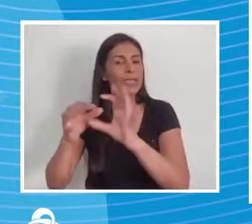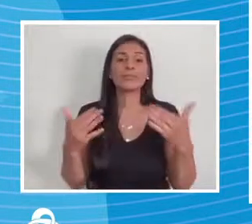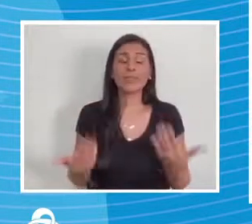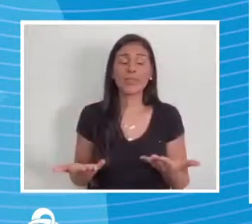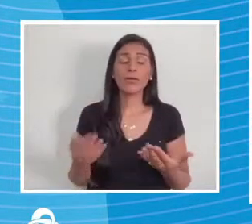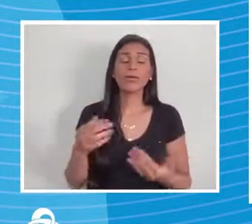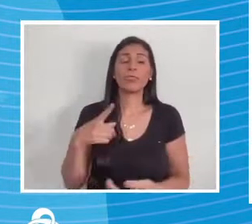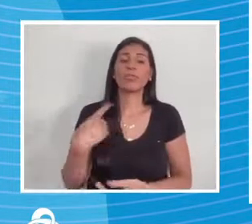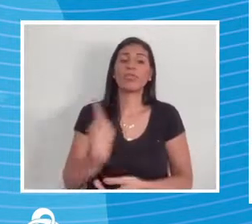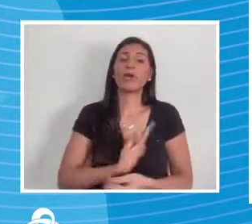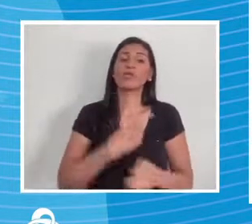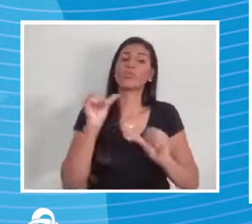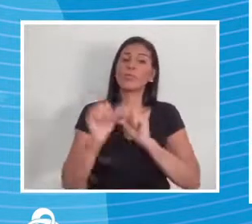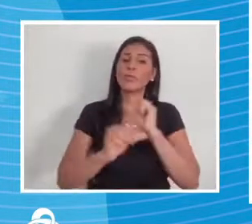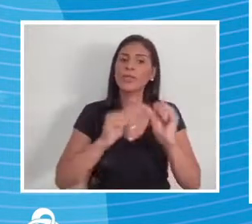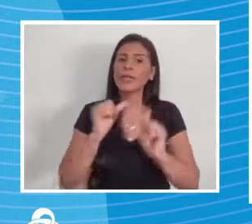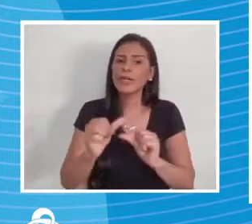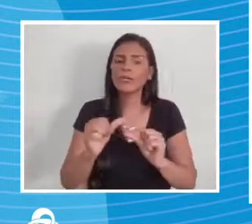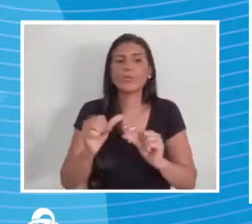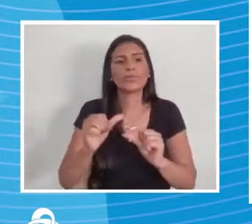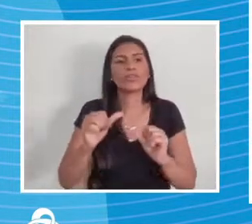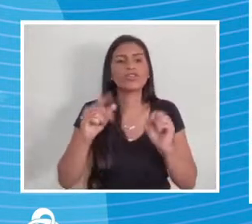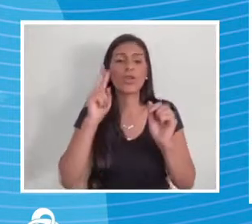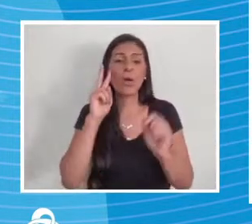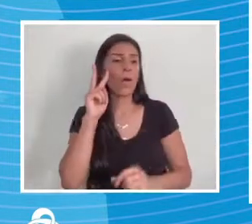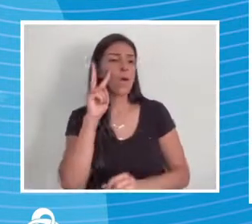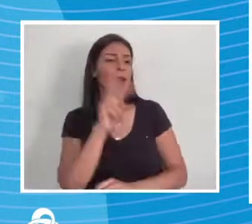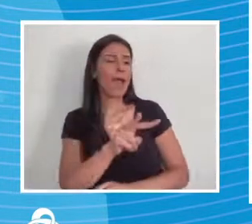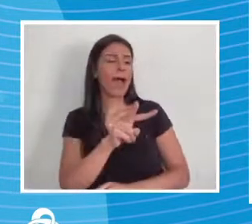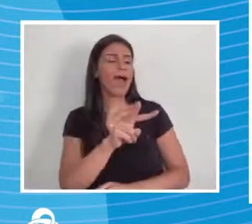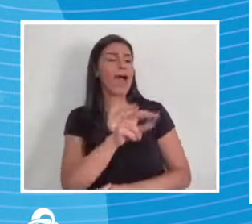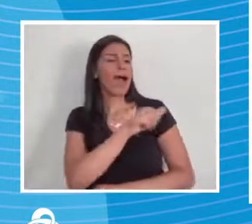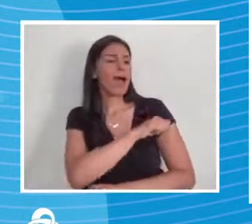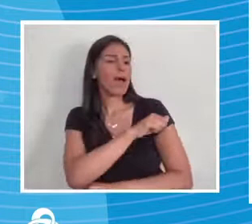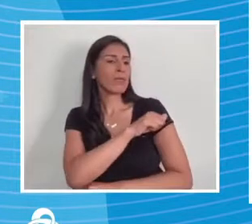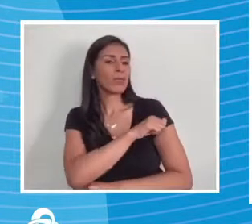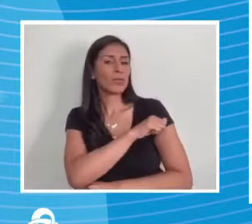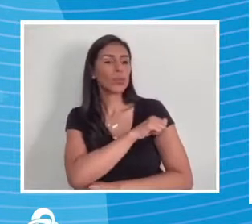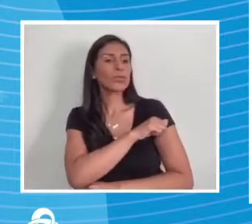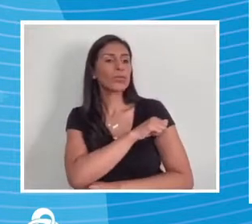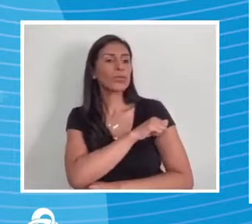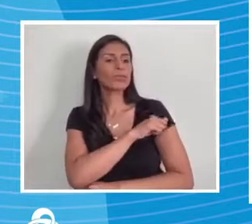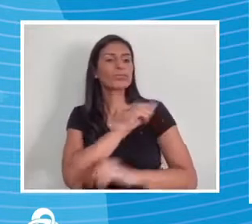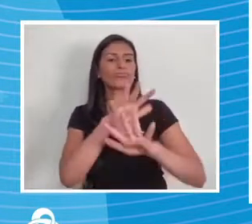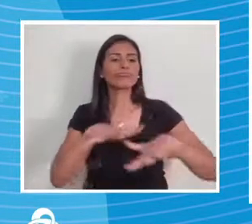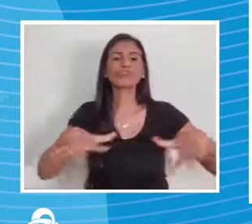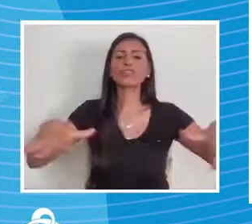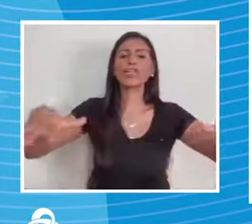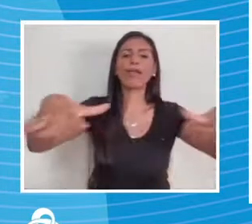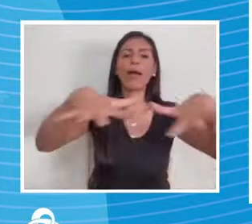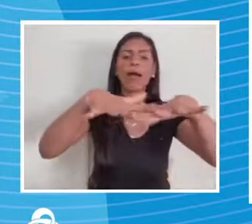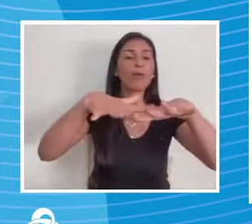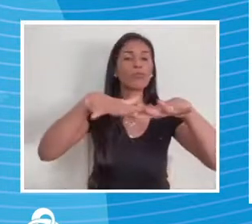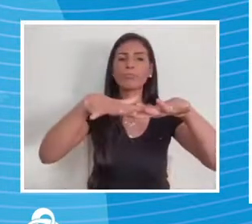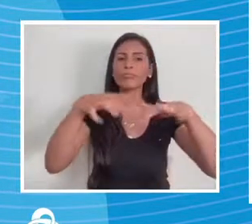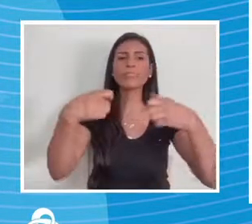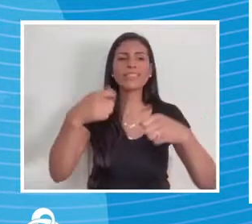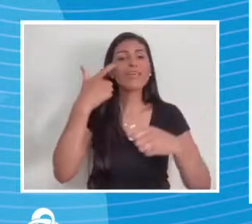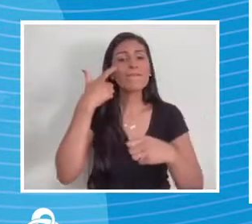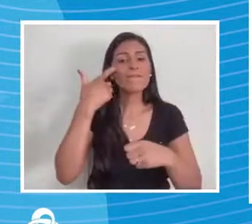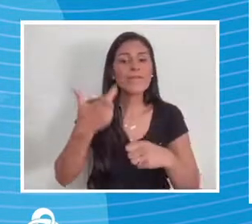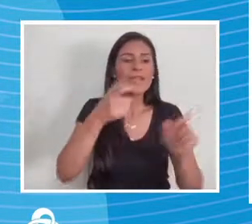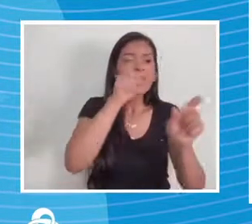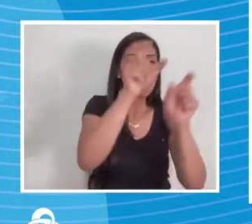estudante, o desempenho agregado, e olhar agora para o estudante individualmente e ver esse monitoramento progressivo da aprendizagem ao longo